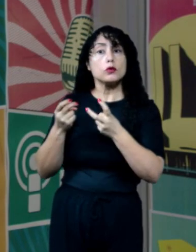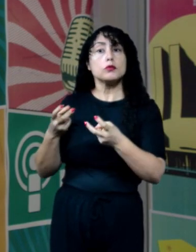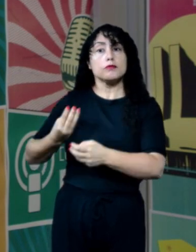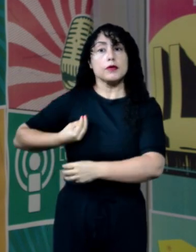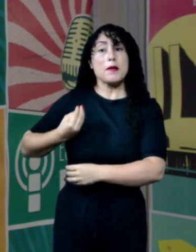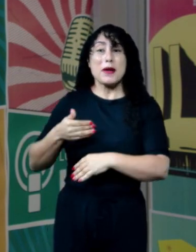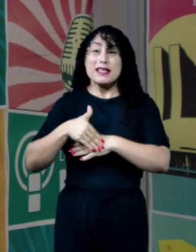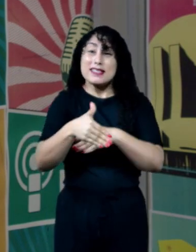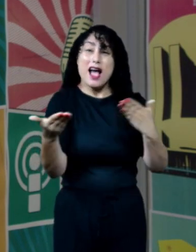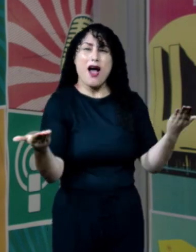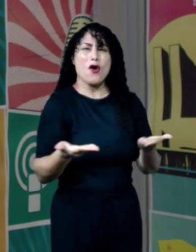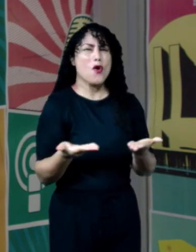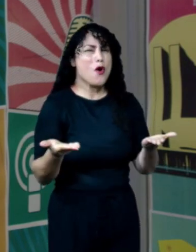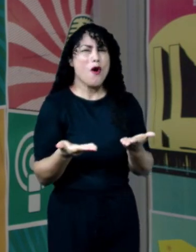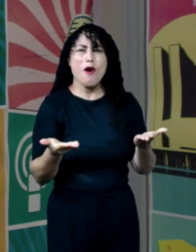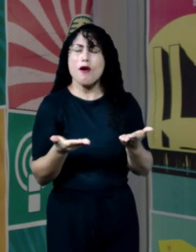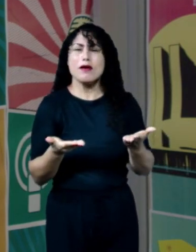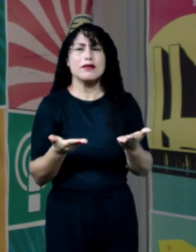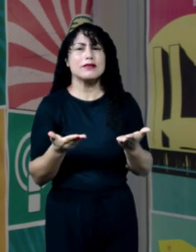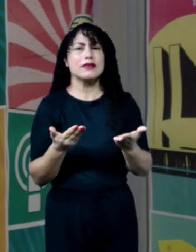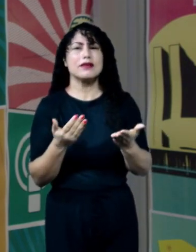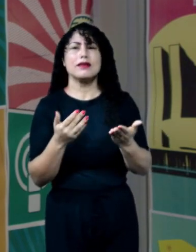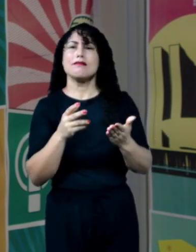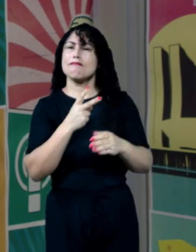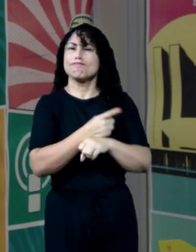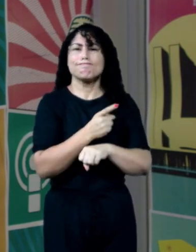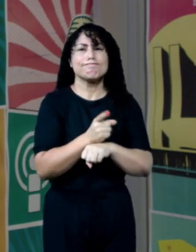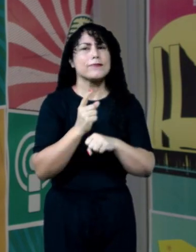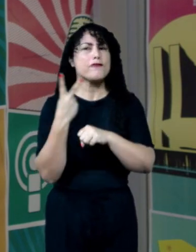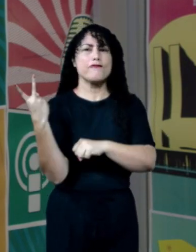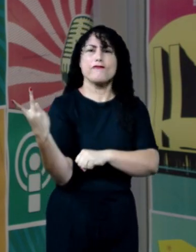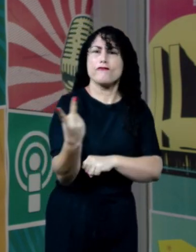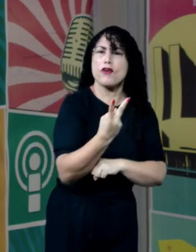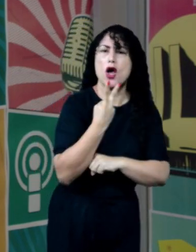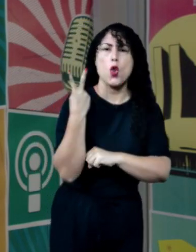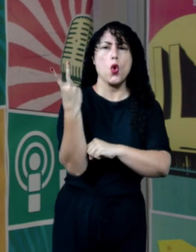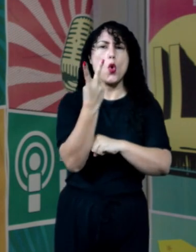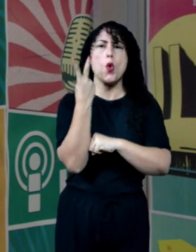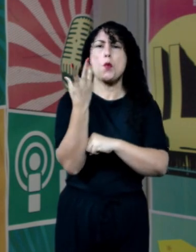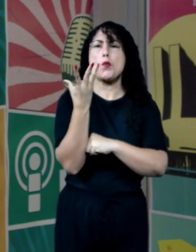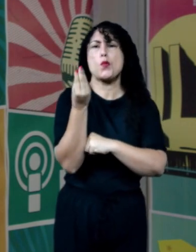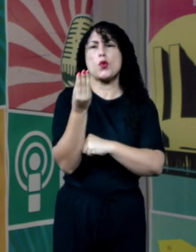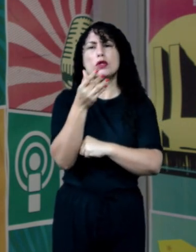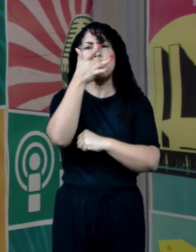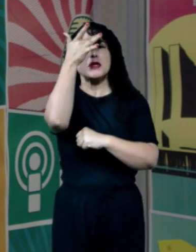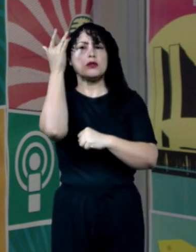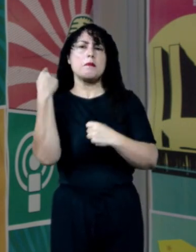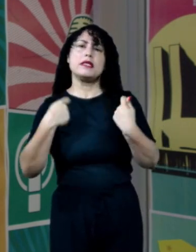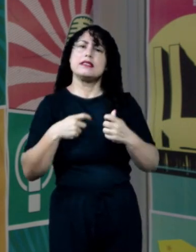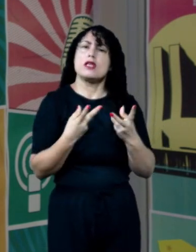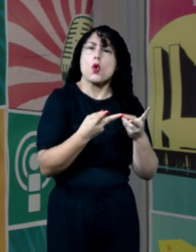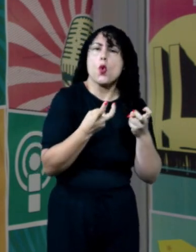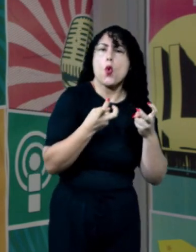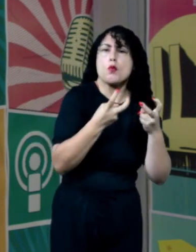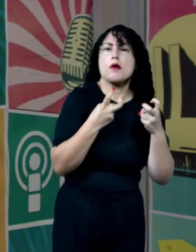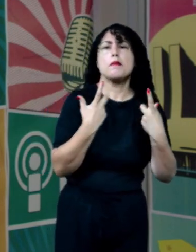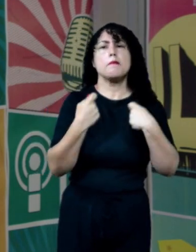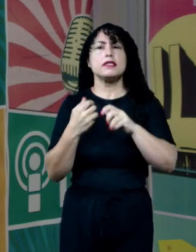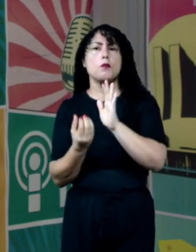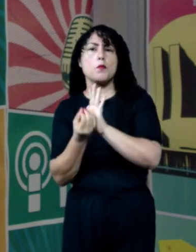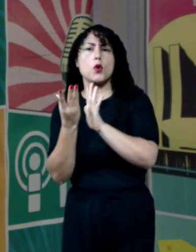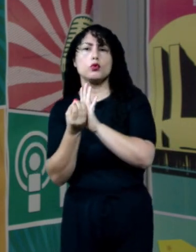mas agora está cada vez mais frequente e valorizado, né? Você tinha que ser consumista, mas você tinha que ser produtivo